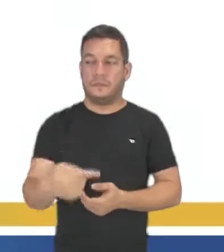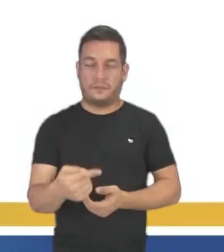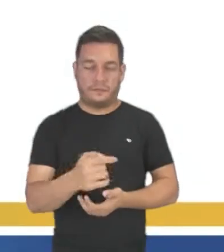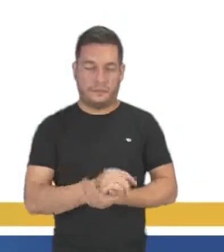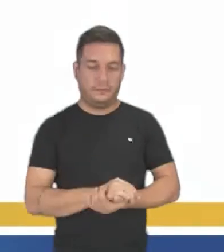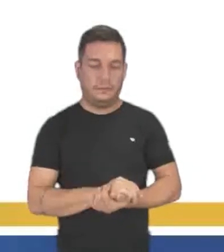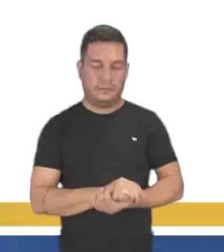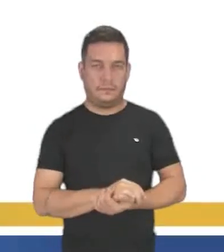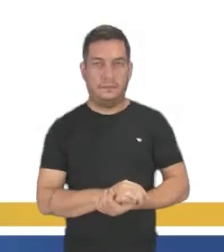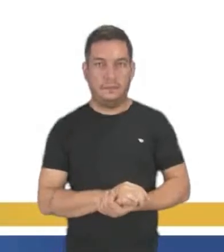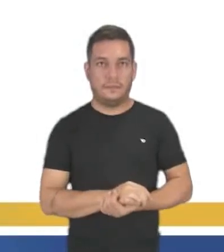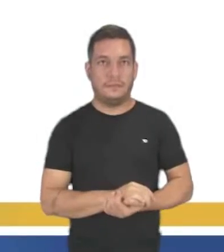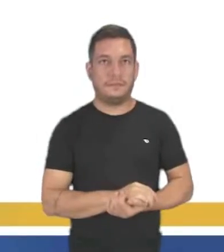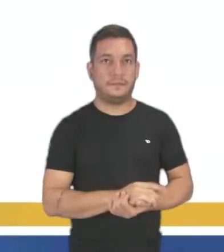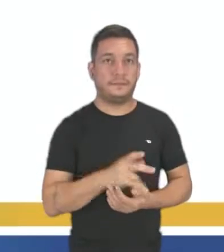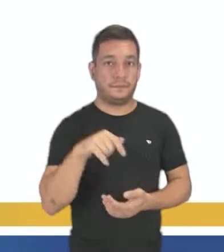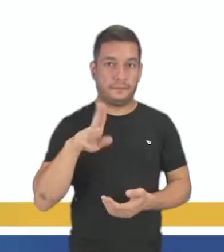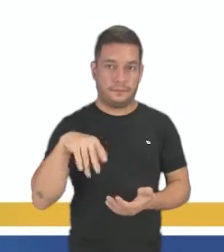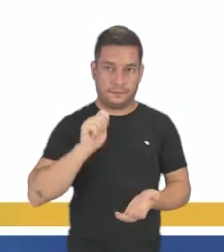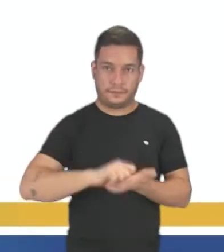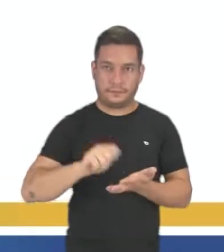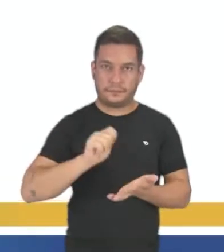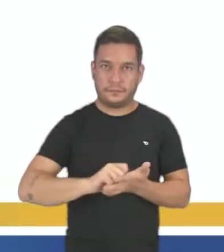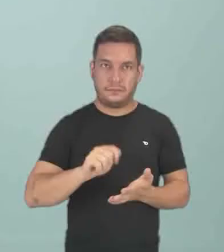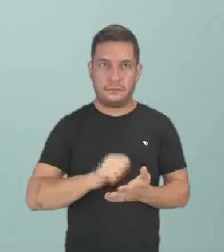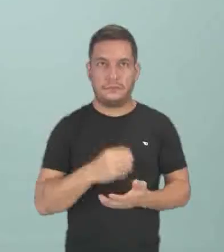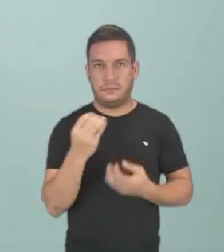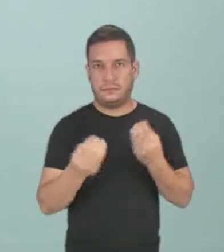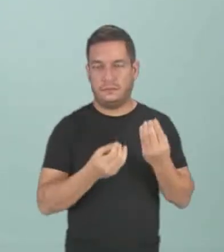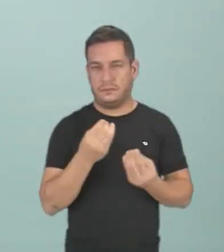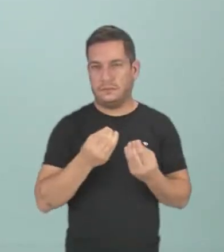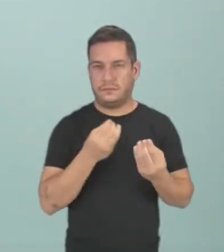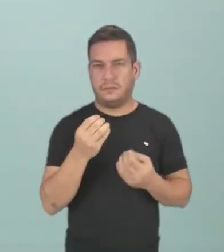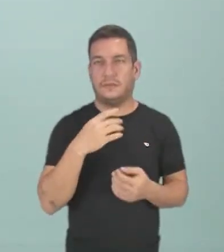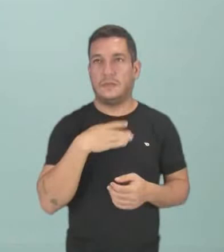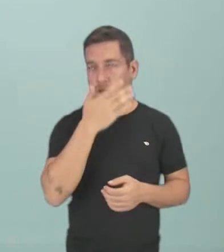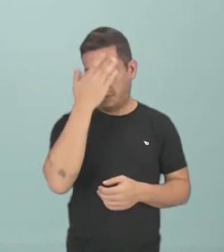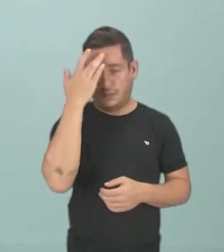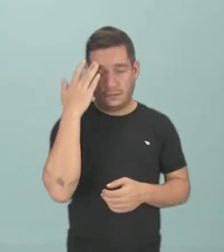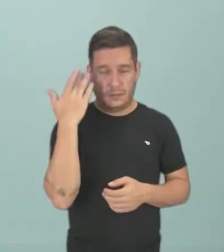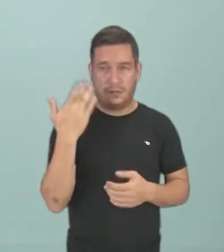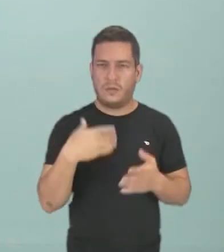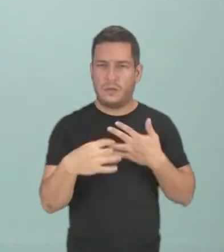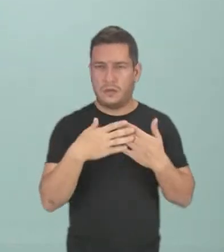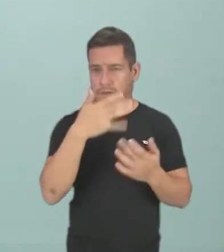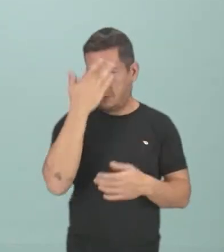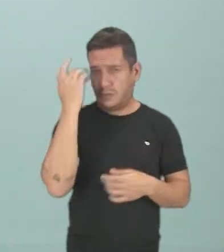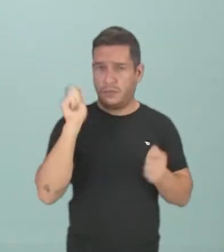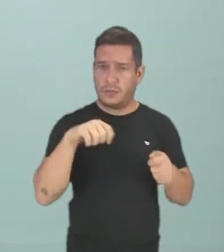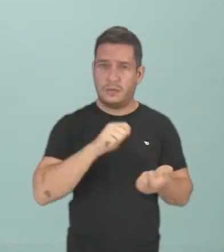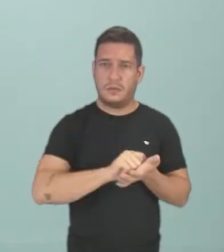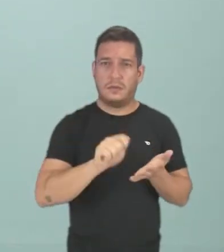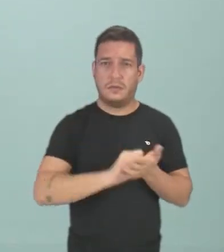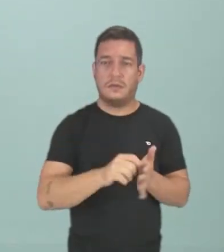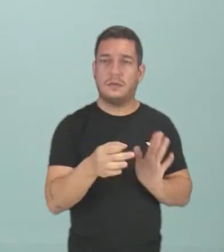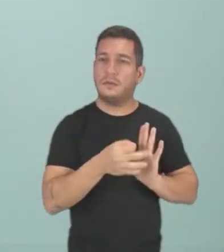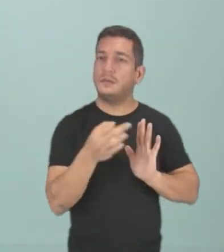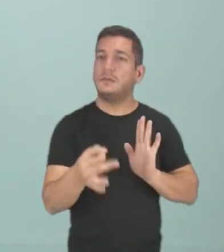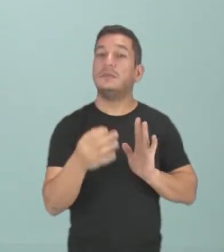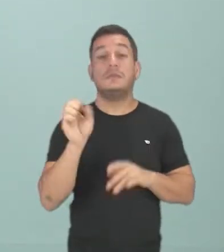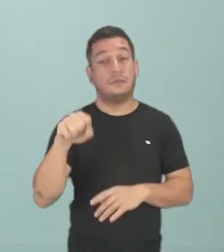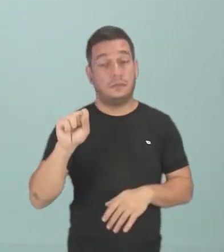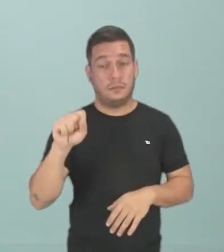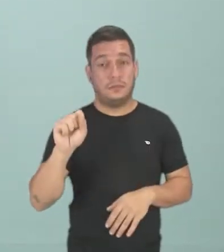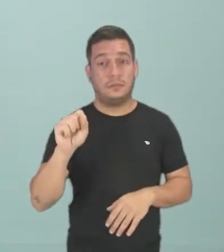Depois, quem escreve? Como é denominado? Quem são essas pessoas? Qualquer um pode escrever o artigo de opinião?